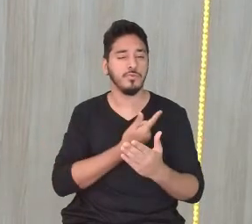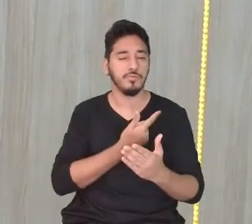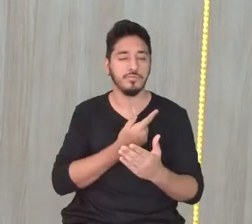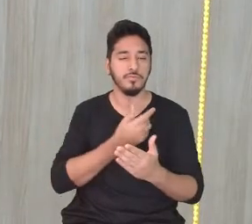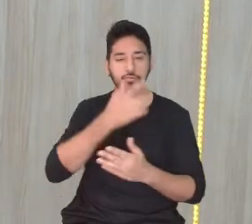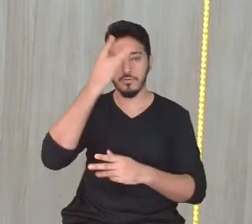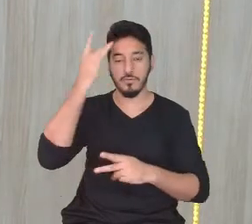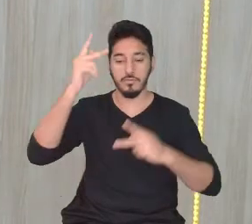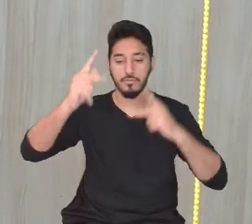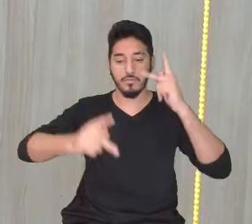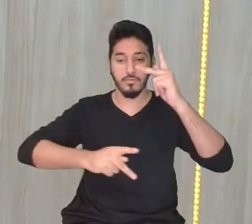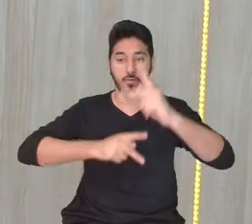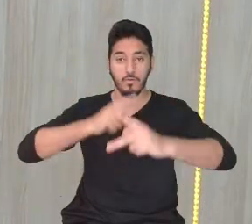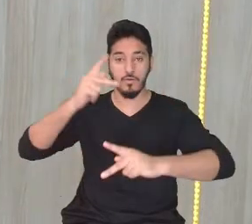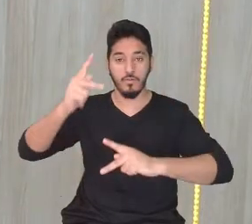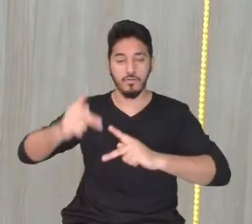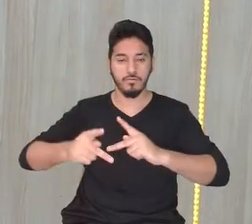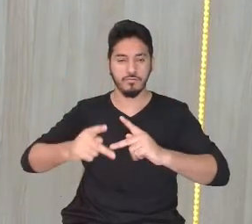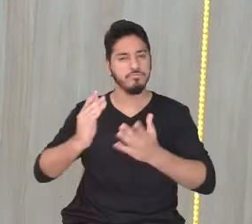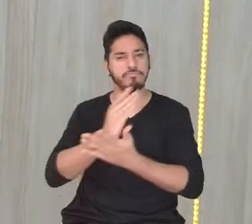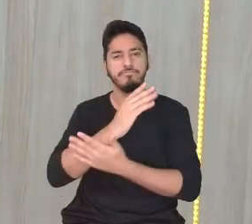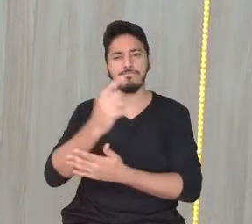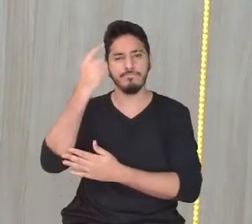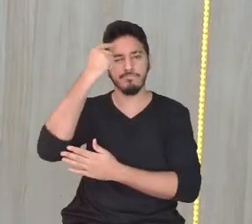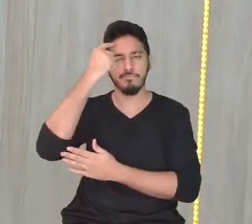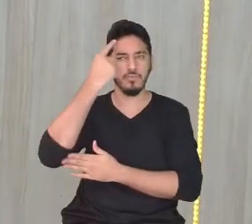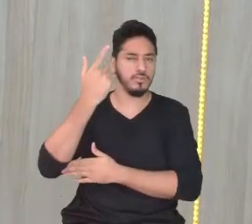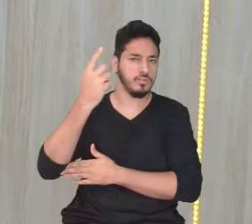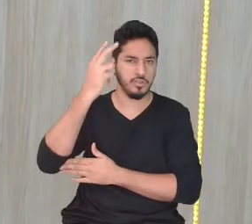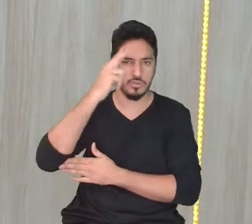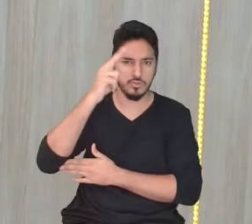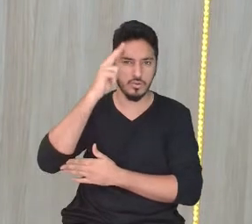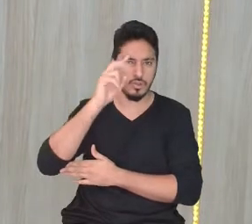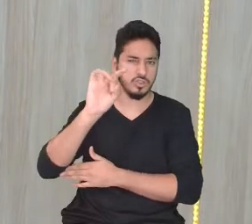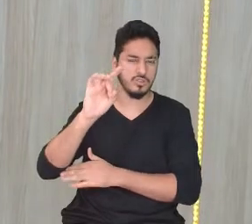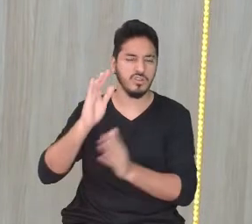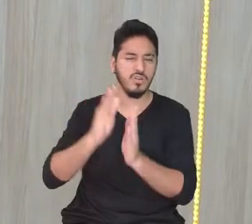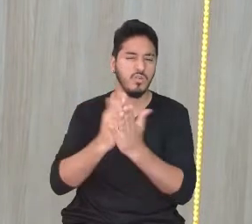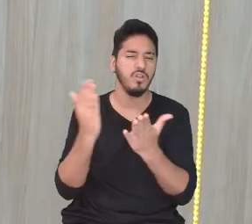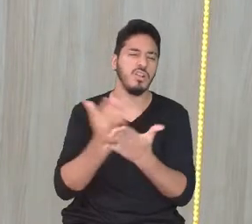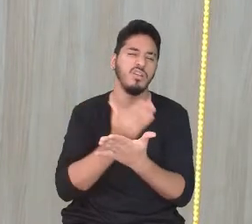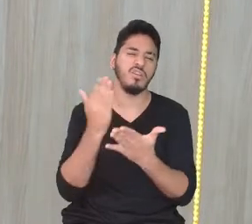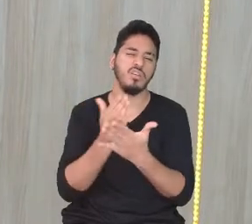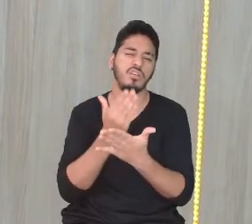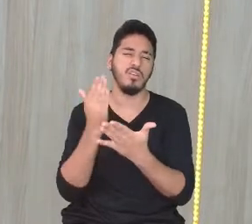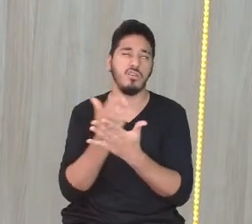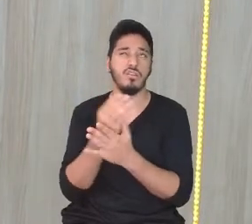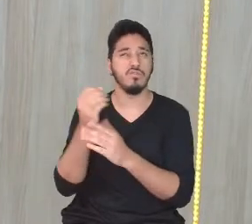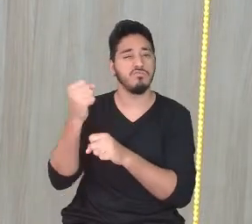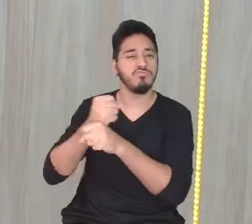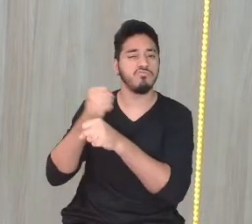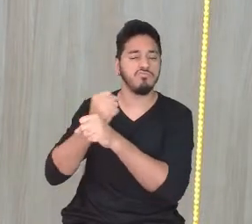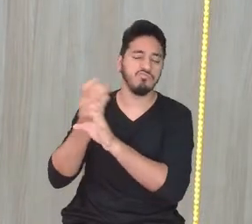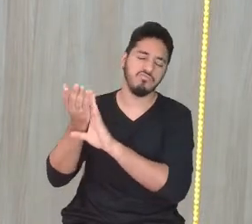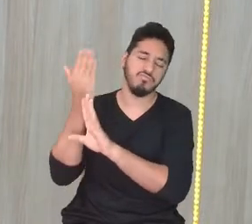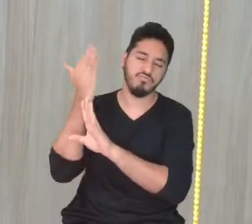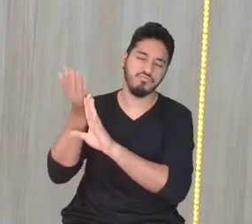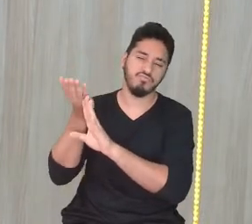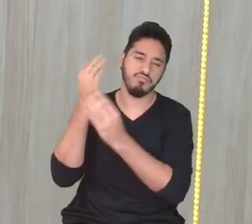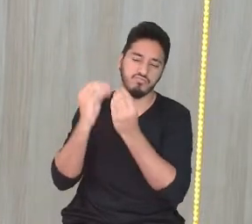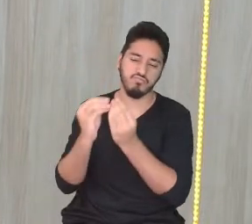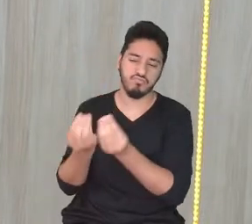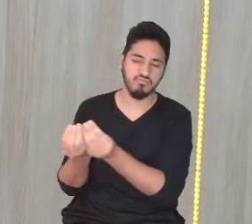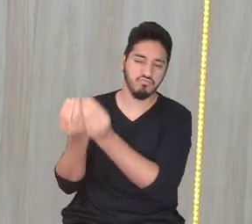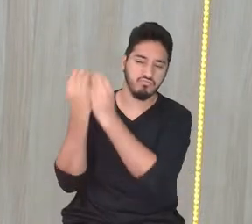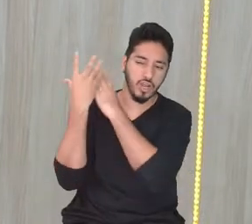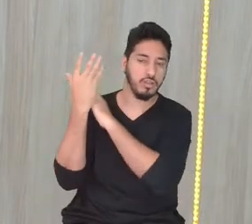povo. Muitas vezes a gente pensa na história como algo que só está nos livros, como algo que aconteceu há tempos e tempos